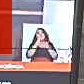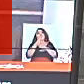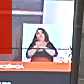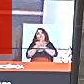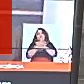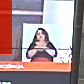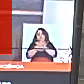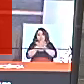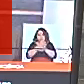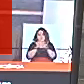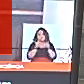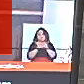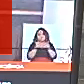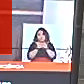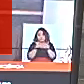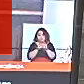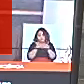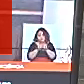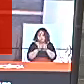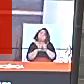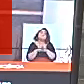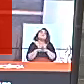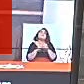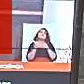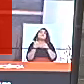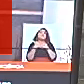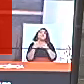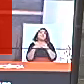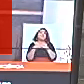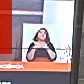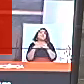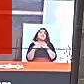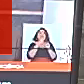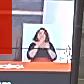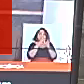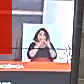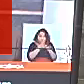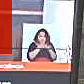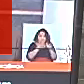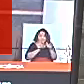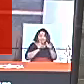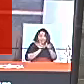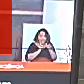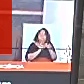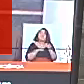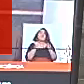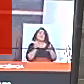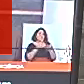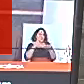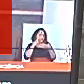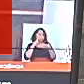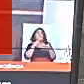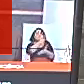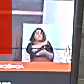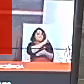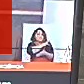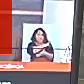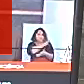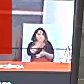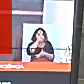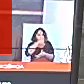a partir do momento que essas denúncias chegam, a gente age, a gente faz diligências de fiscalização, a gente notifica